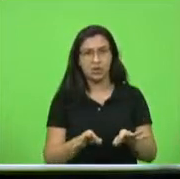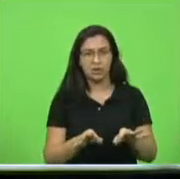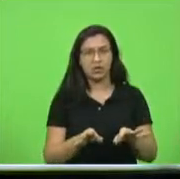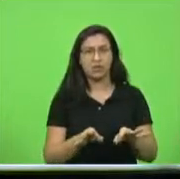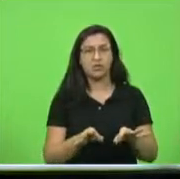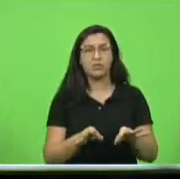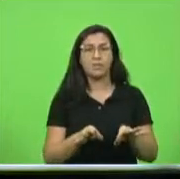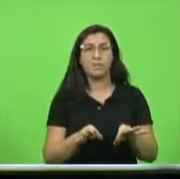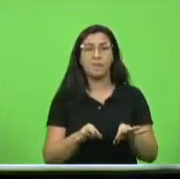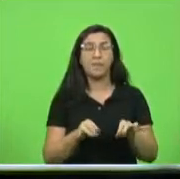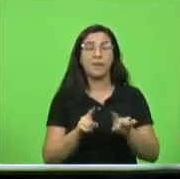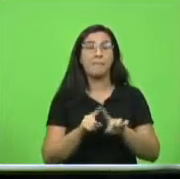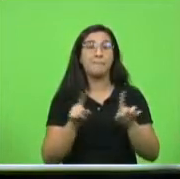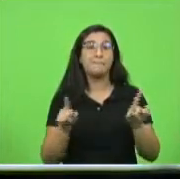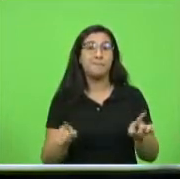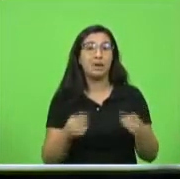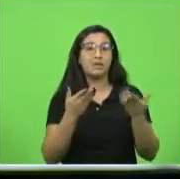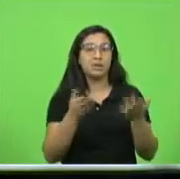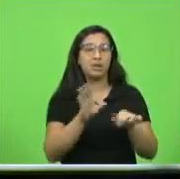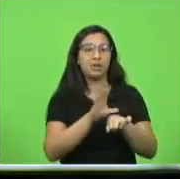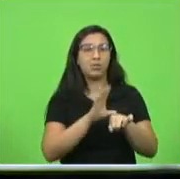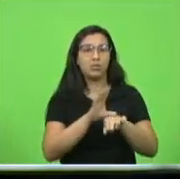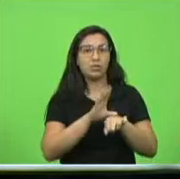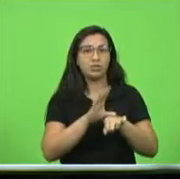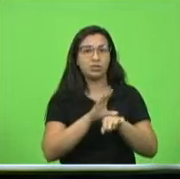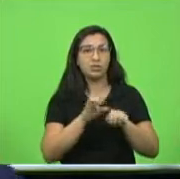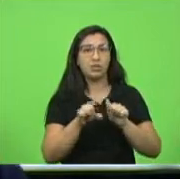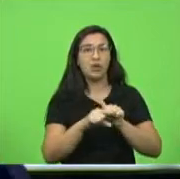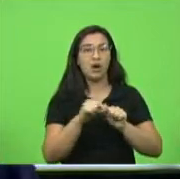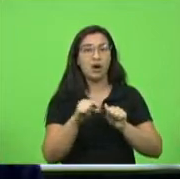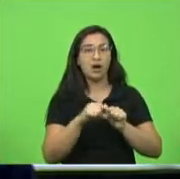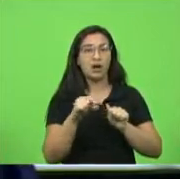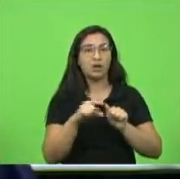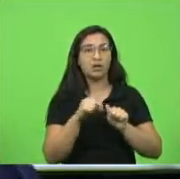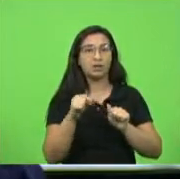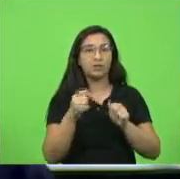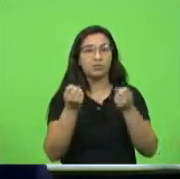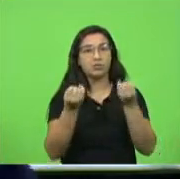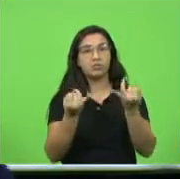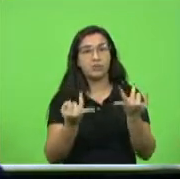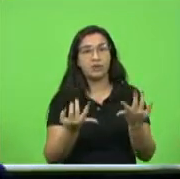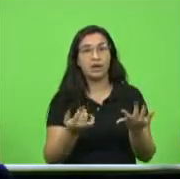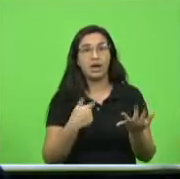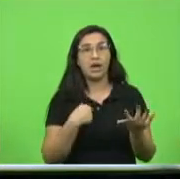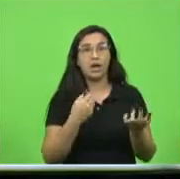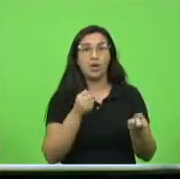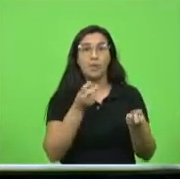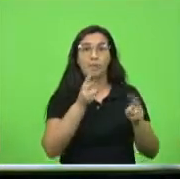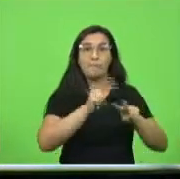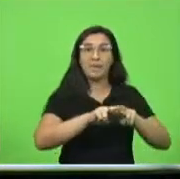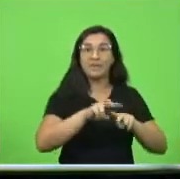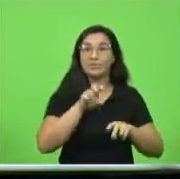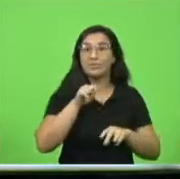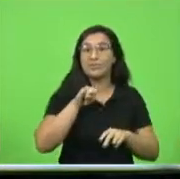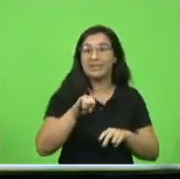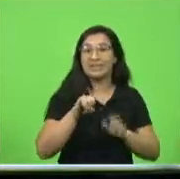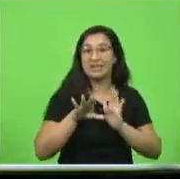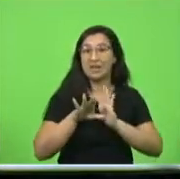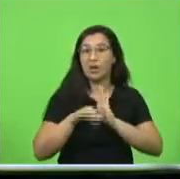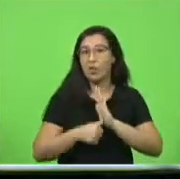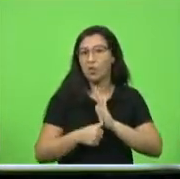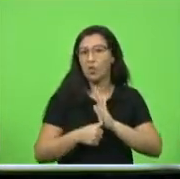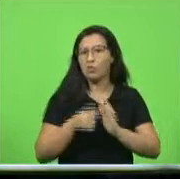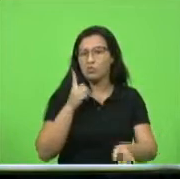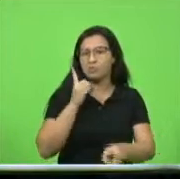na garantia que a Constituição, o artigo da Constituição me diz que eu só posso ser preso em flagrante delito e